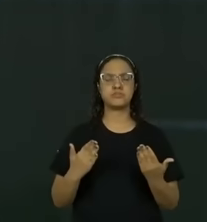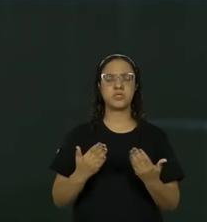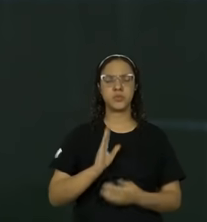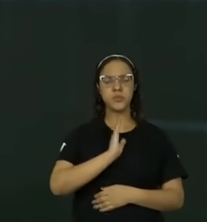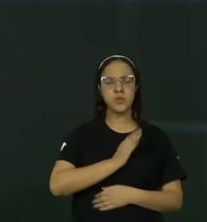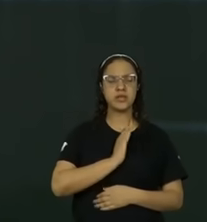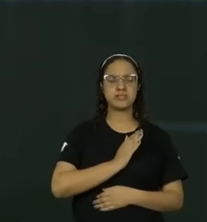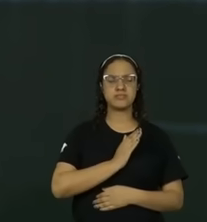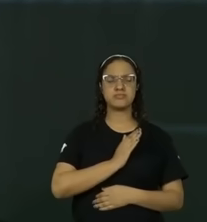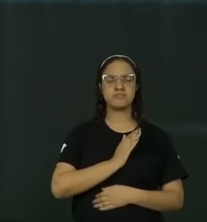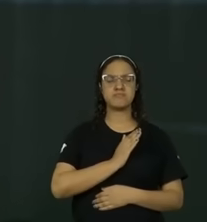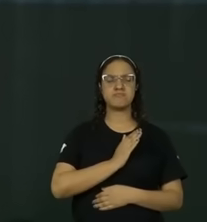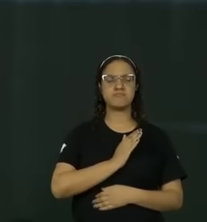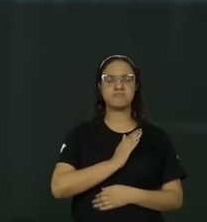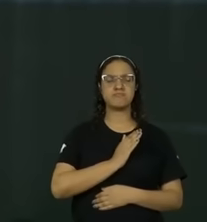Deus vai tocar.